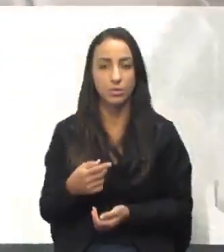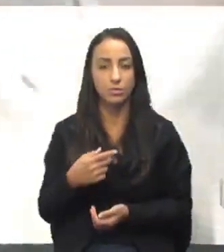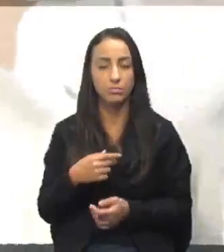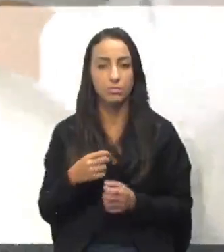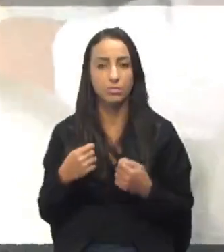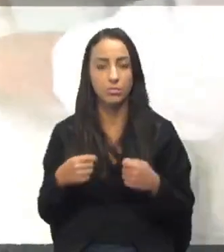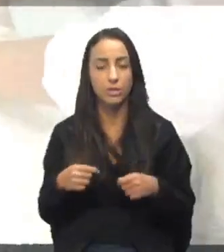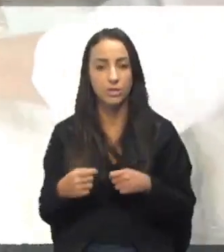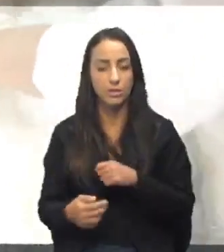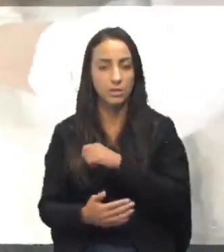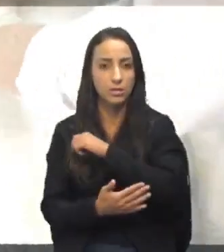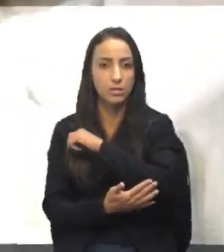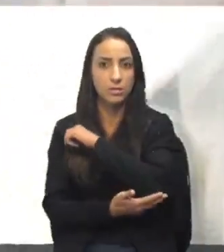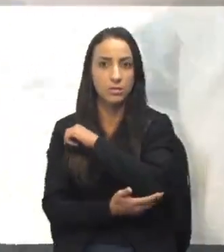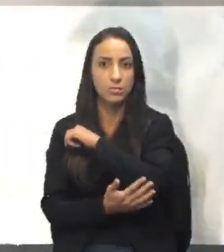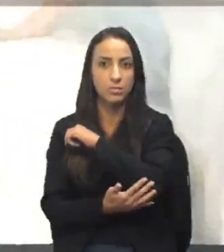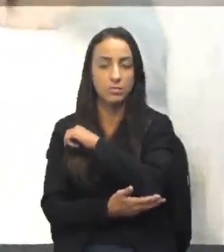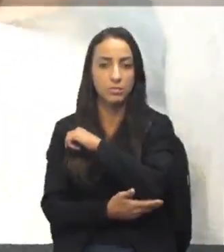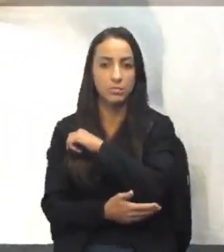do cotovelo